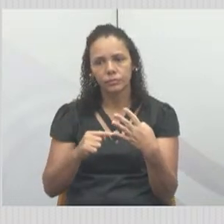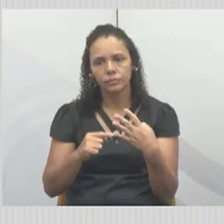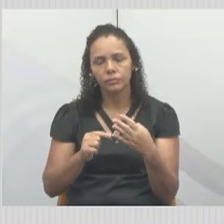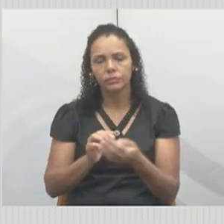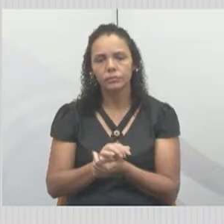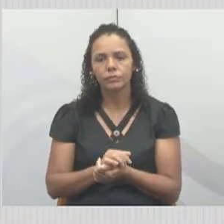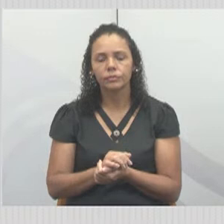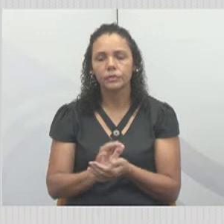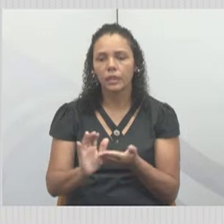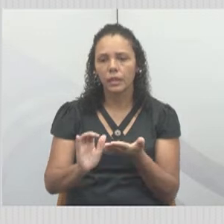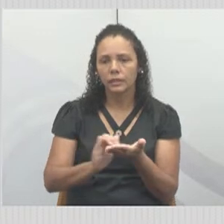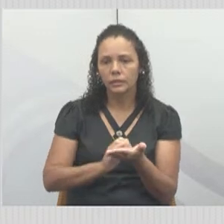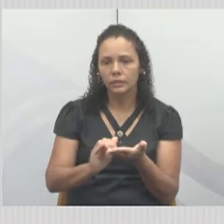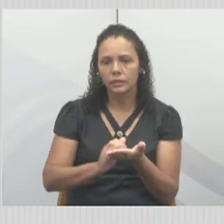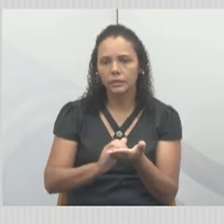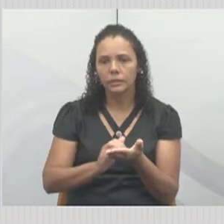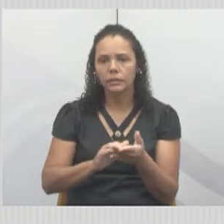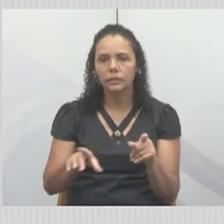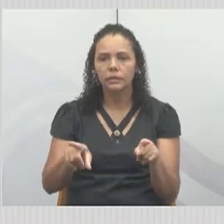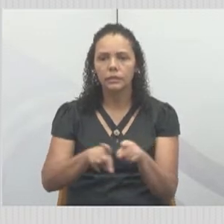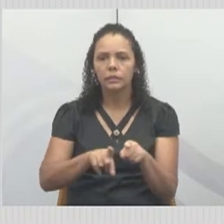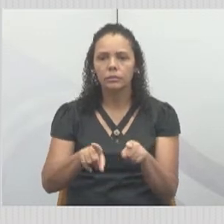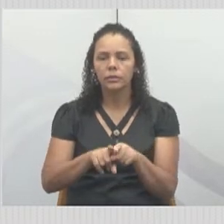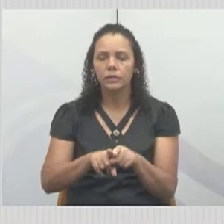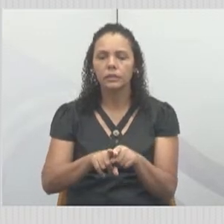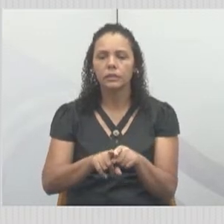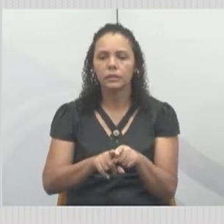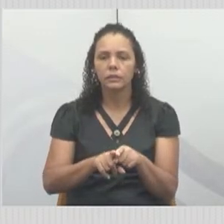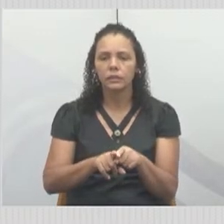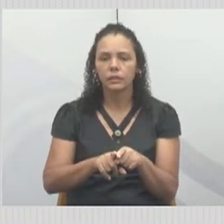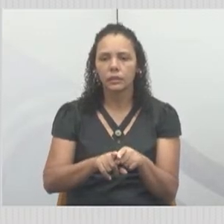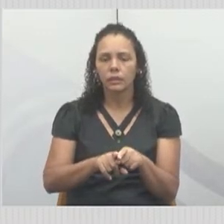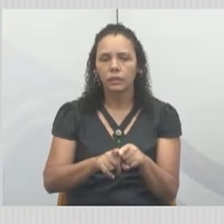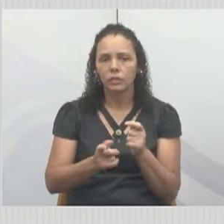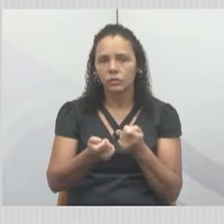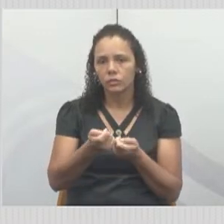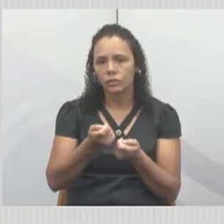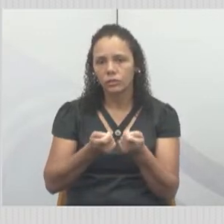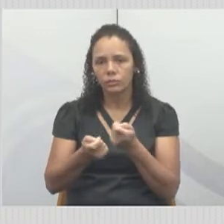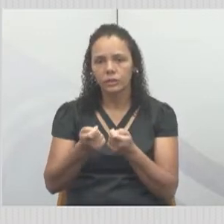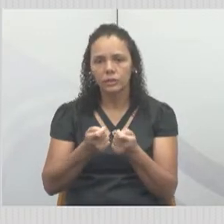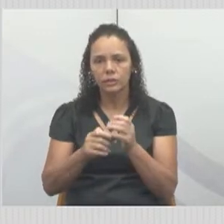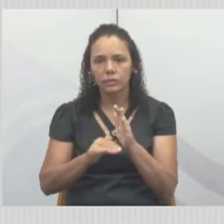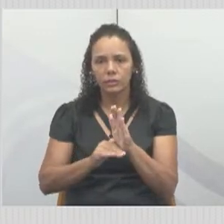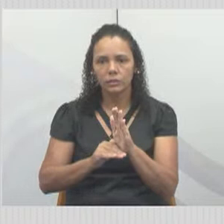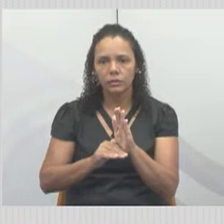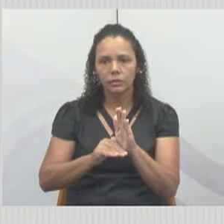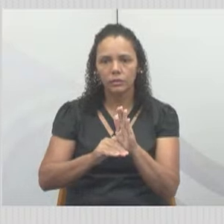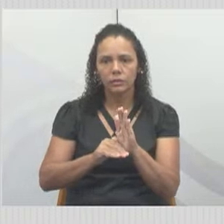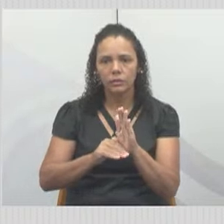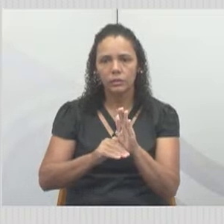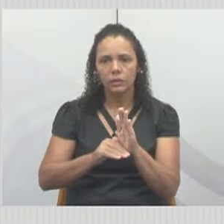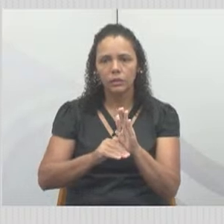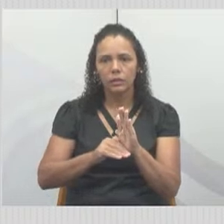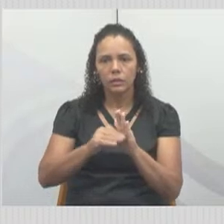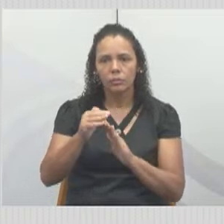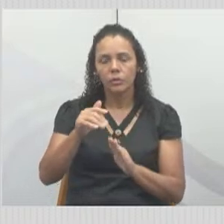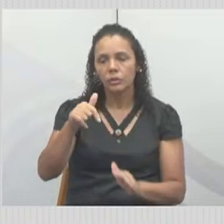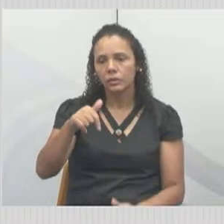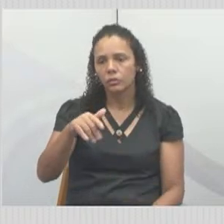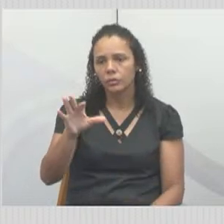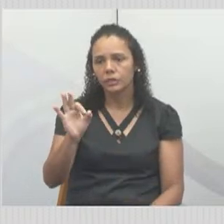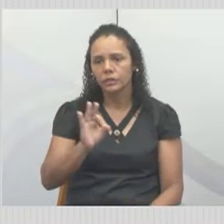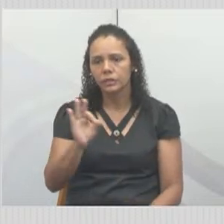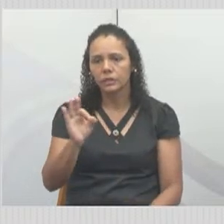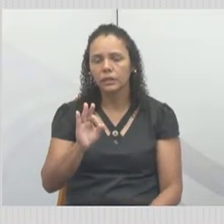As demais secretarias meios, aqui a gente tem a Secretaria de Administração saindo de 14 milhões para 14.900, alta